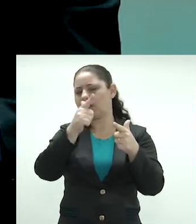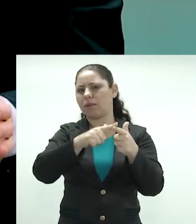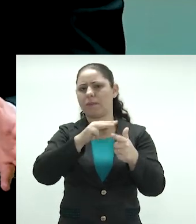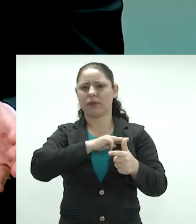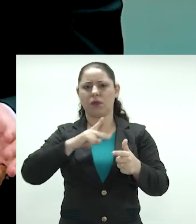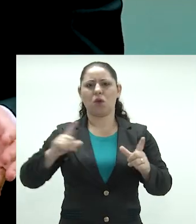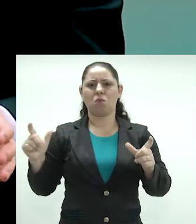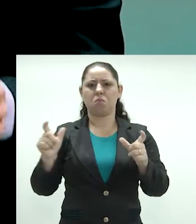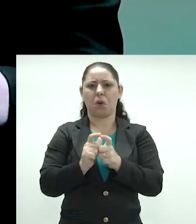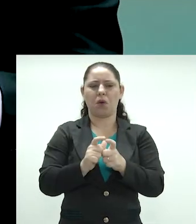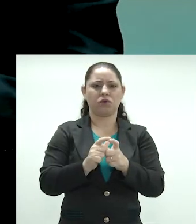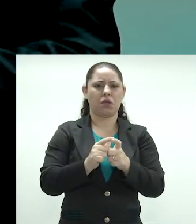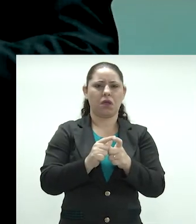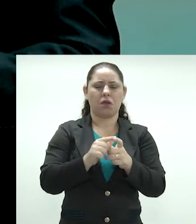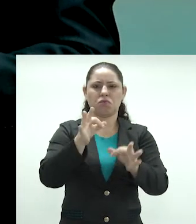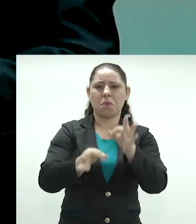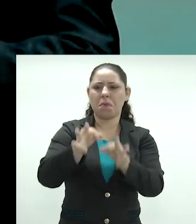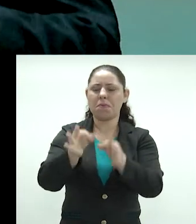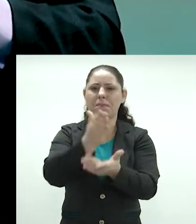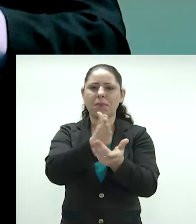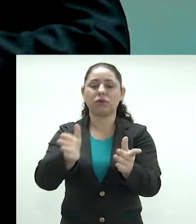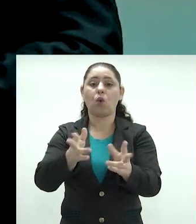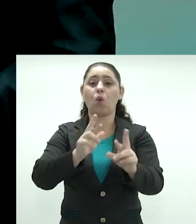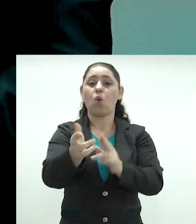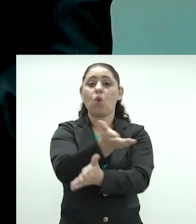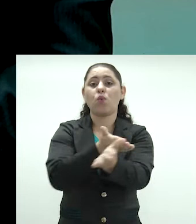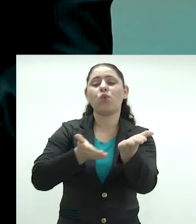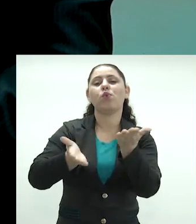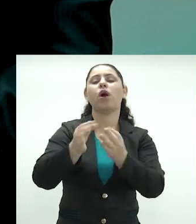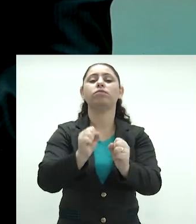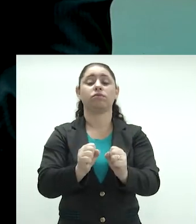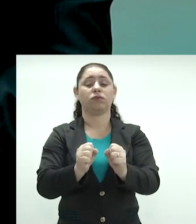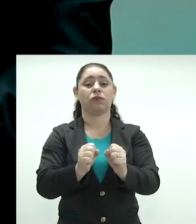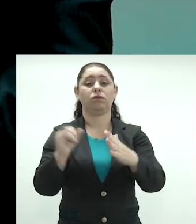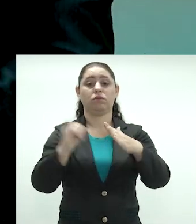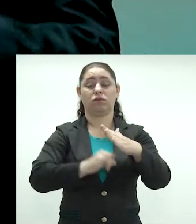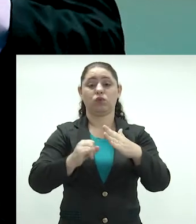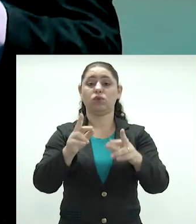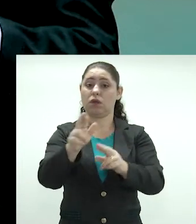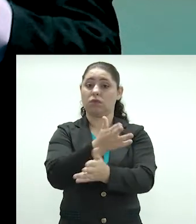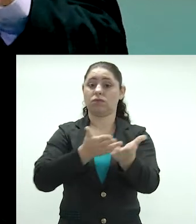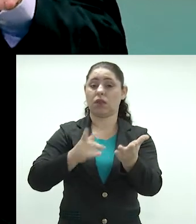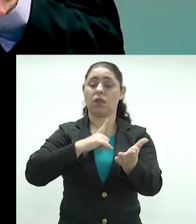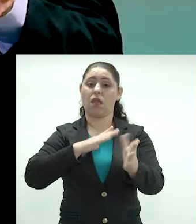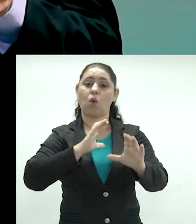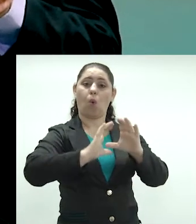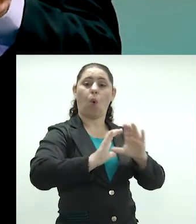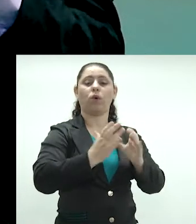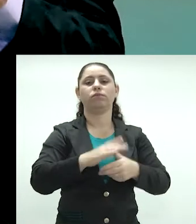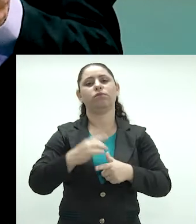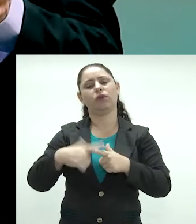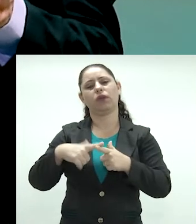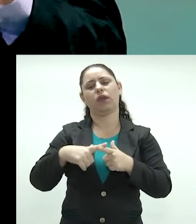muito menos demandista e muito mais um conciliador, um poder moderador, assim dizendo, de uma instituição moderadora, de interlocução. Porque cabe ao